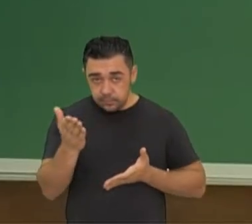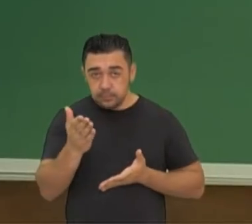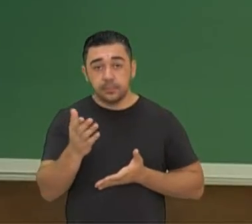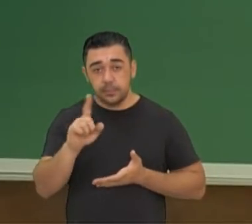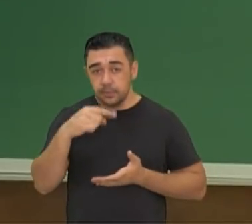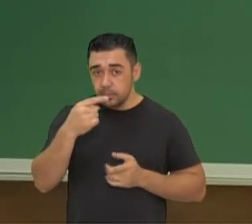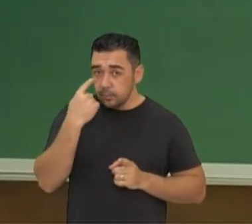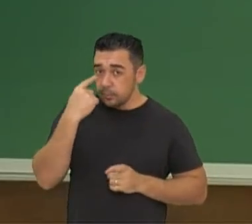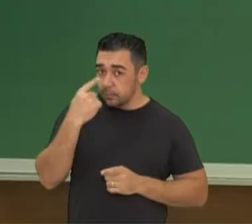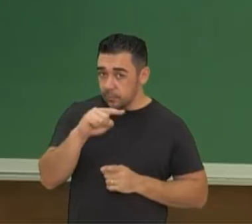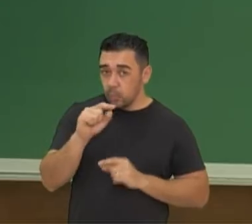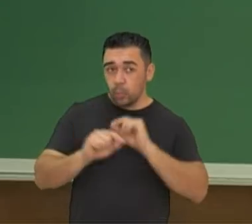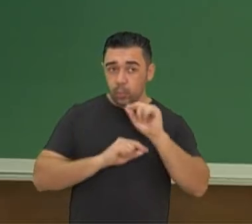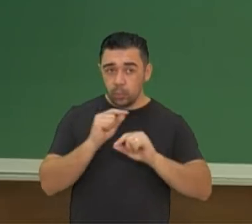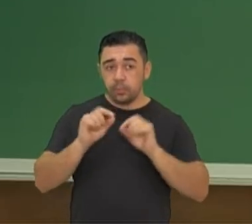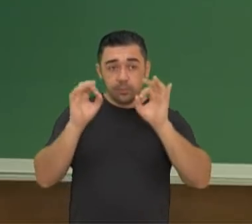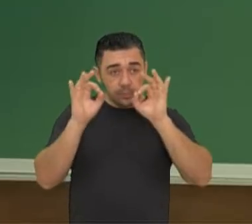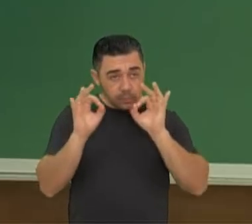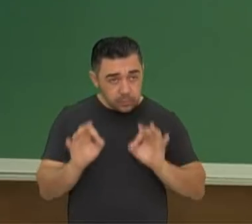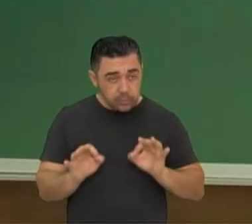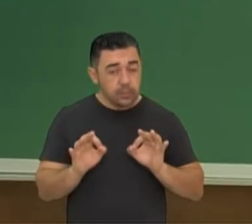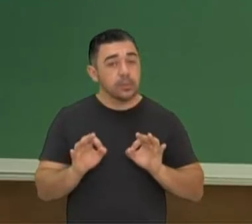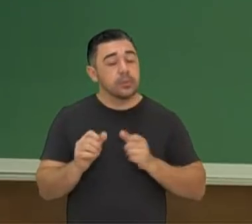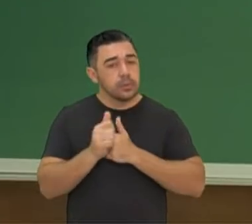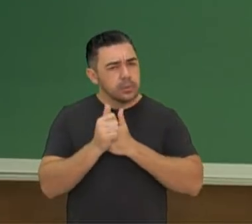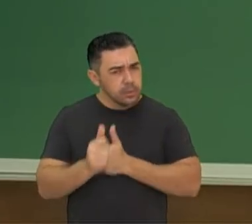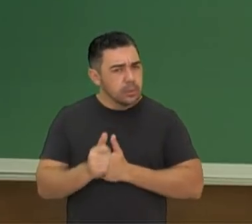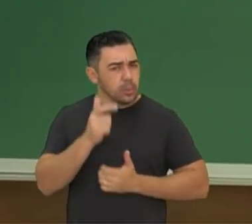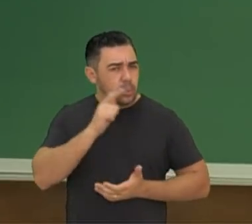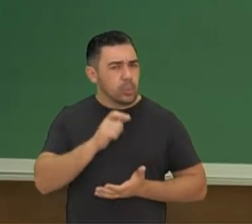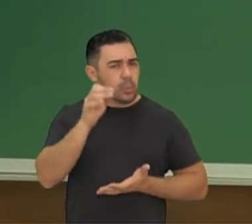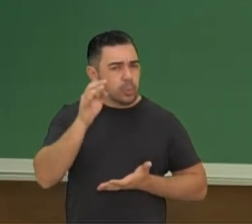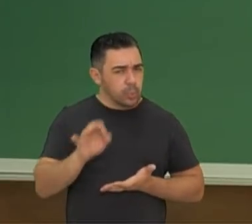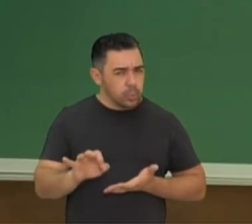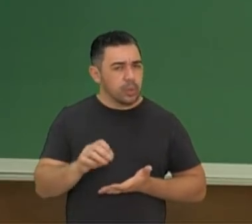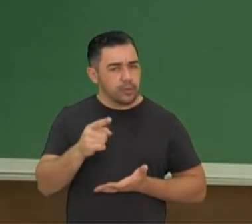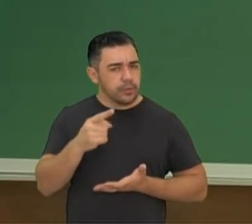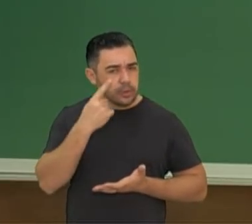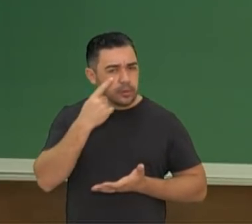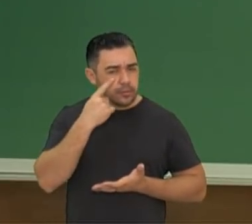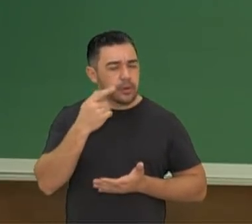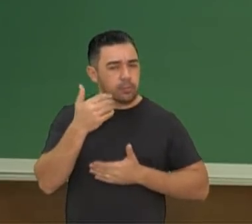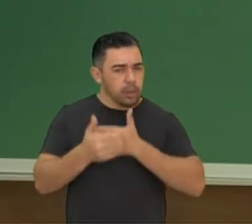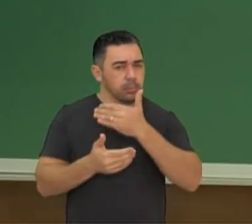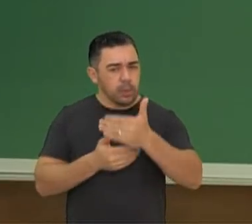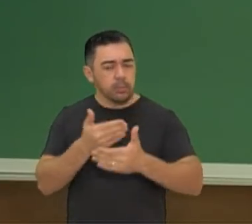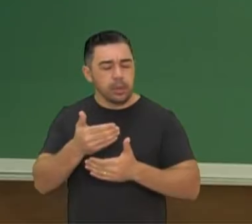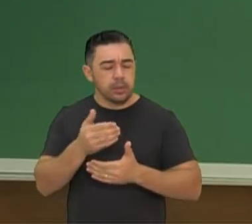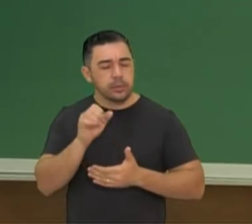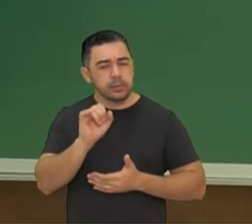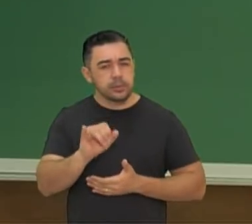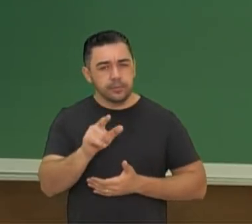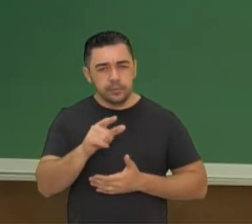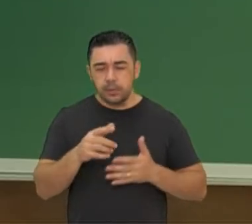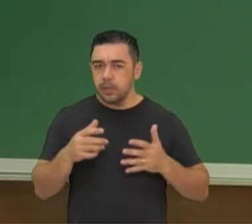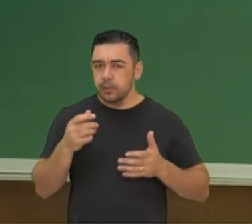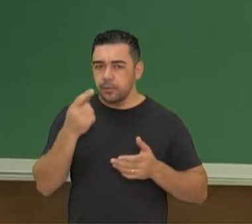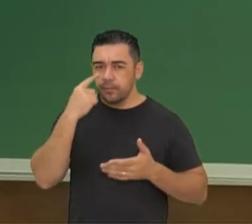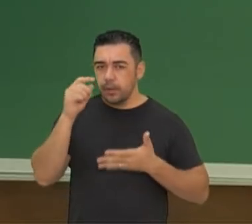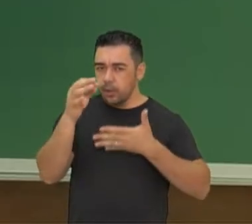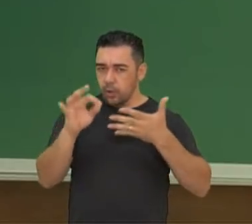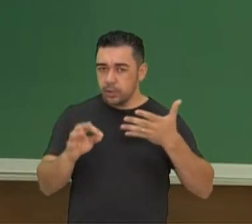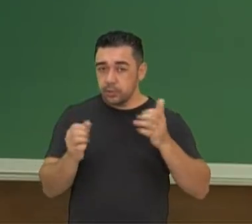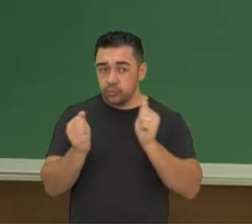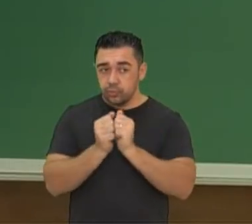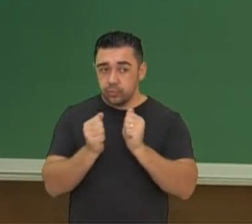gente confere os pontos certinho para ver se nós acertamos, para você conferir se você se perdeu. A gente faz essa conferência daí. Dá